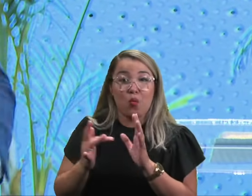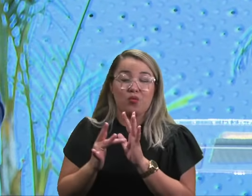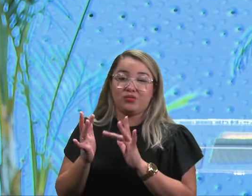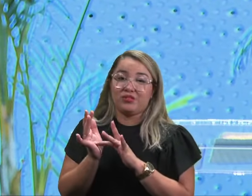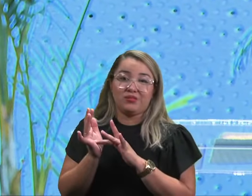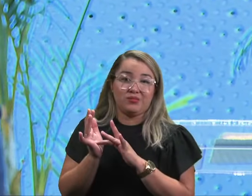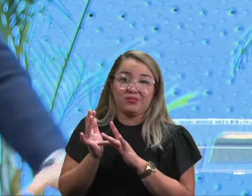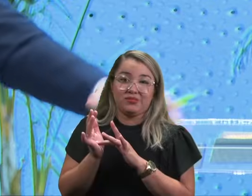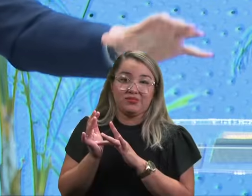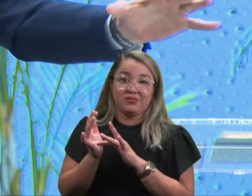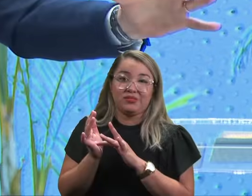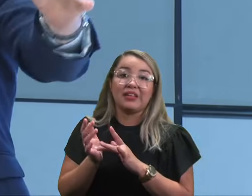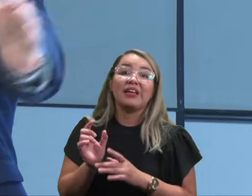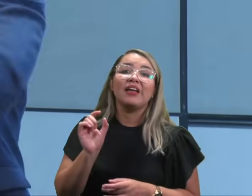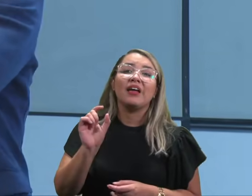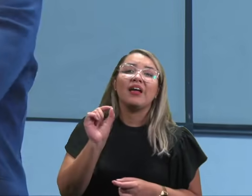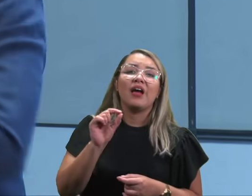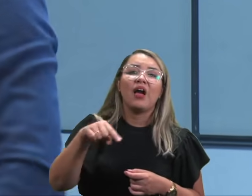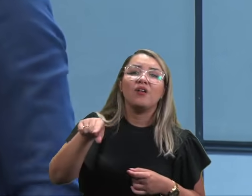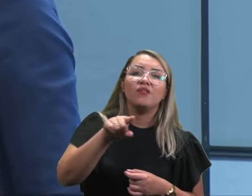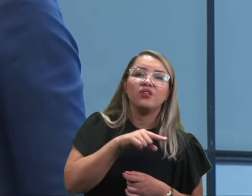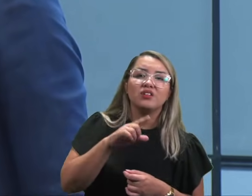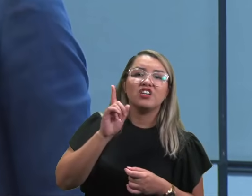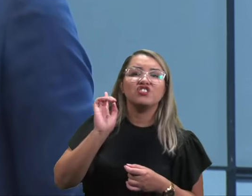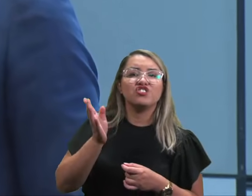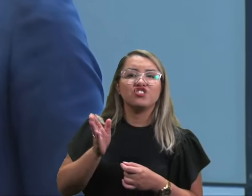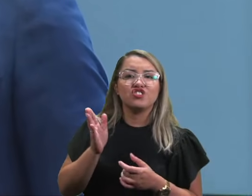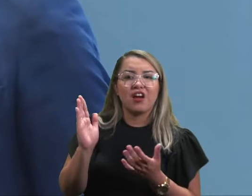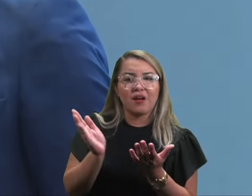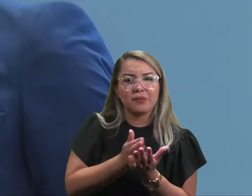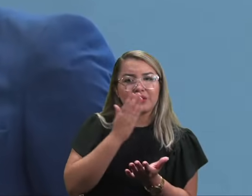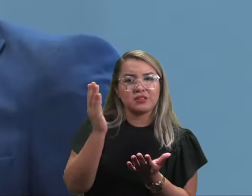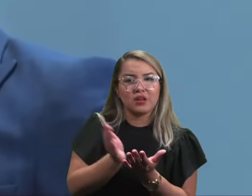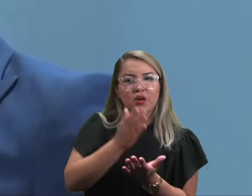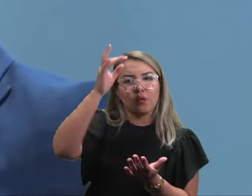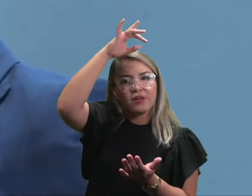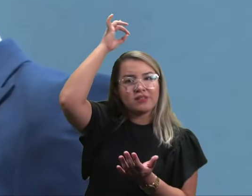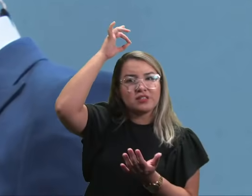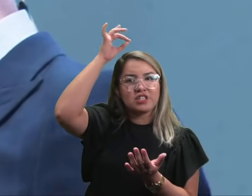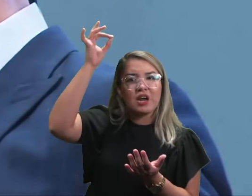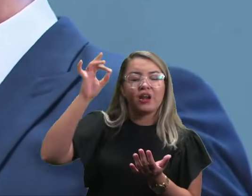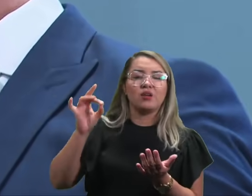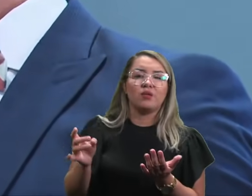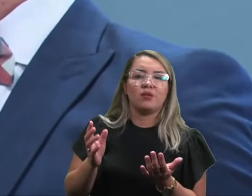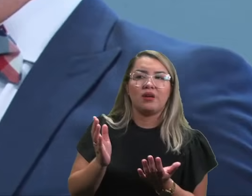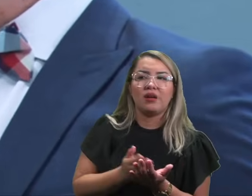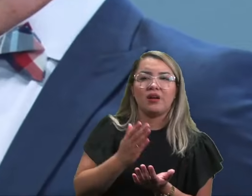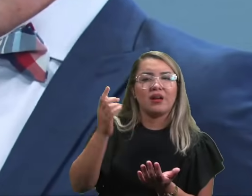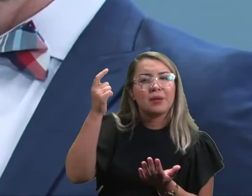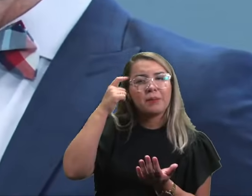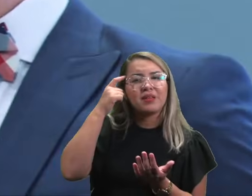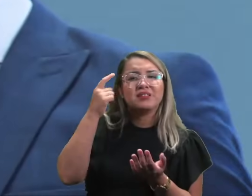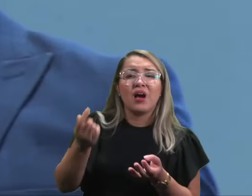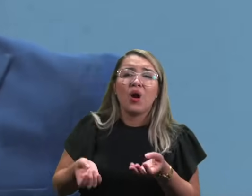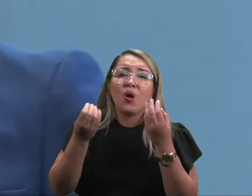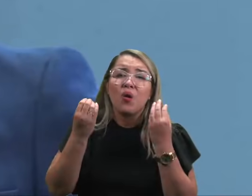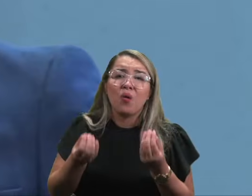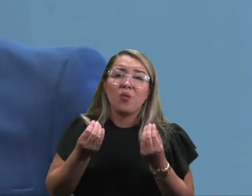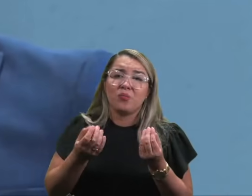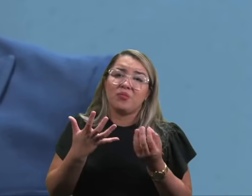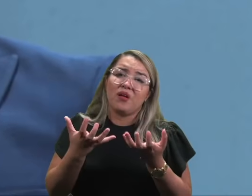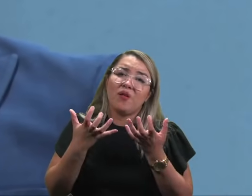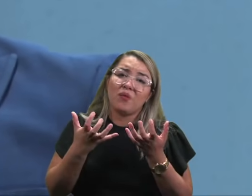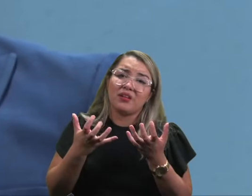Quantos de vocês, como eu, já passaram pelas páginas dos evangelhos e pensaram assim: ó, como eu queria estar